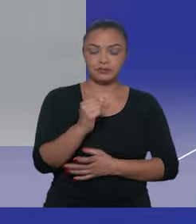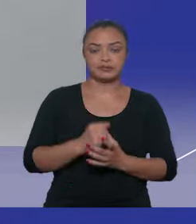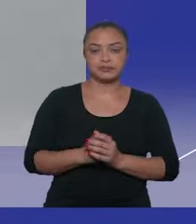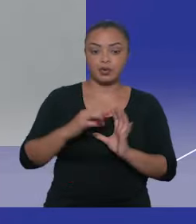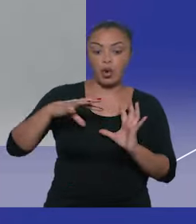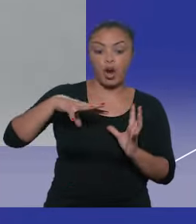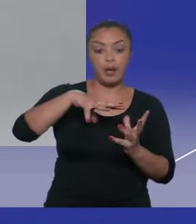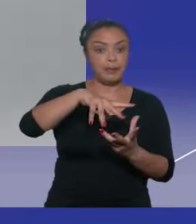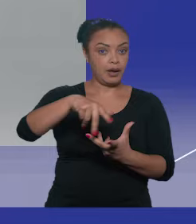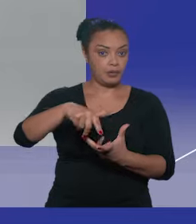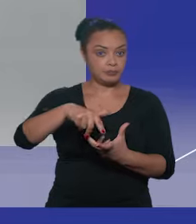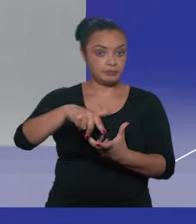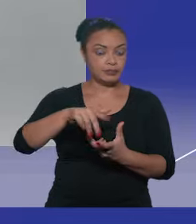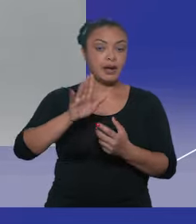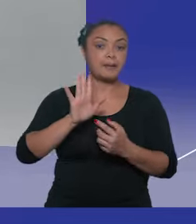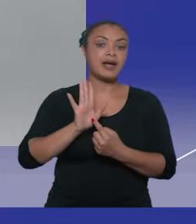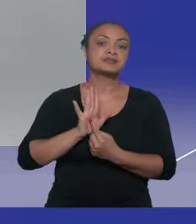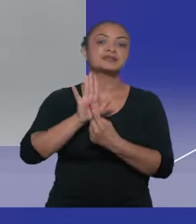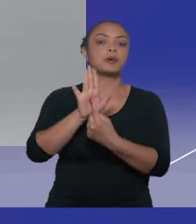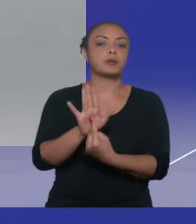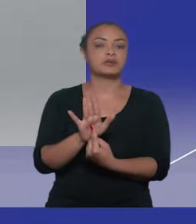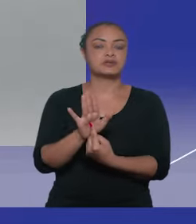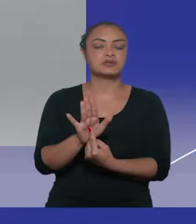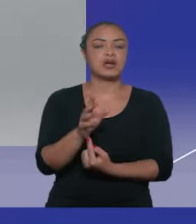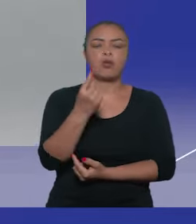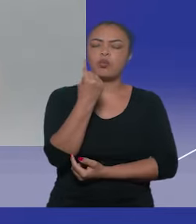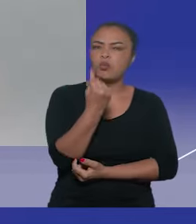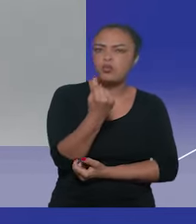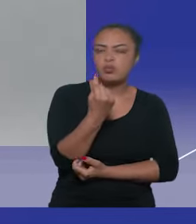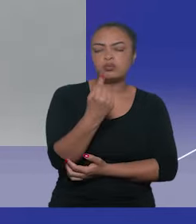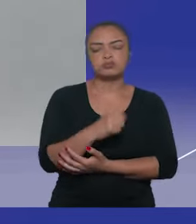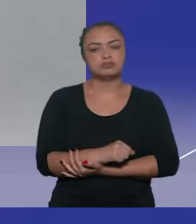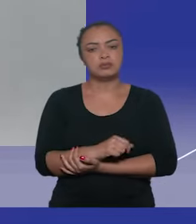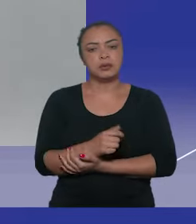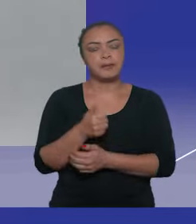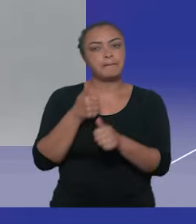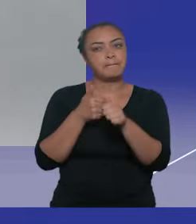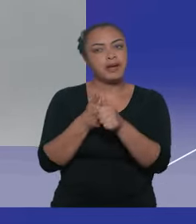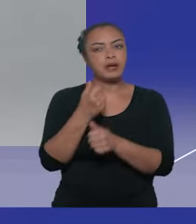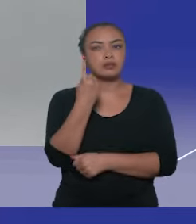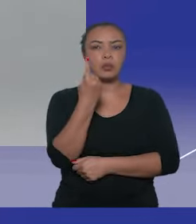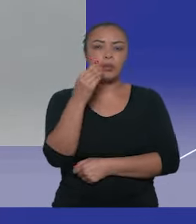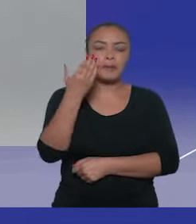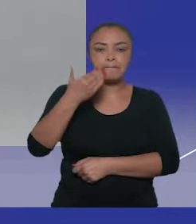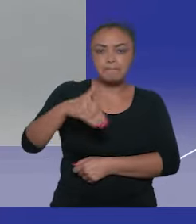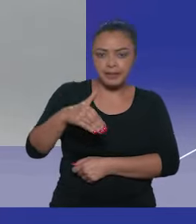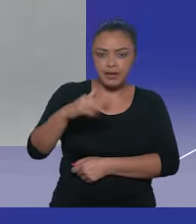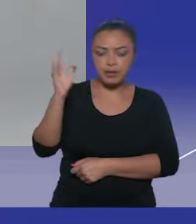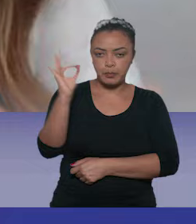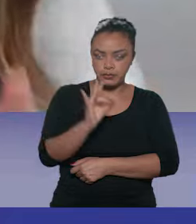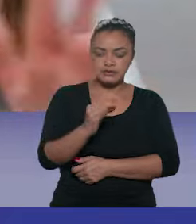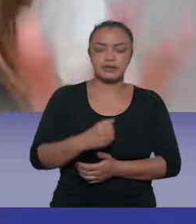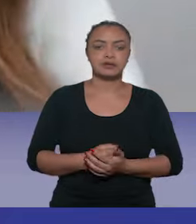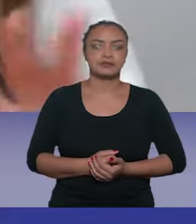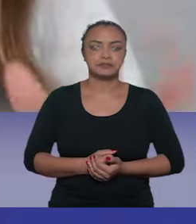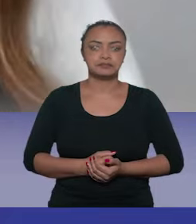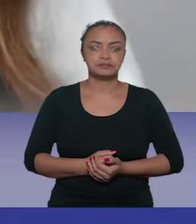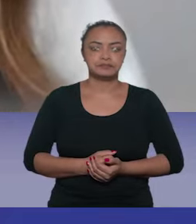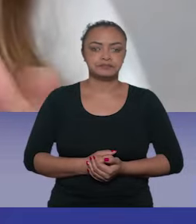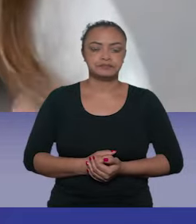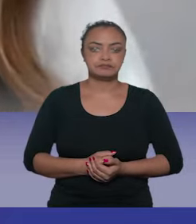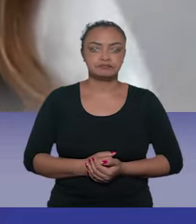ele responde por mais ou menos 3% do PIB global, mas a nossa exposição a investimentos fica entre 1, perto